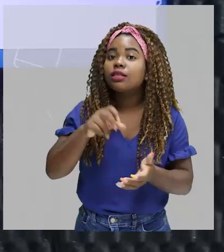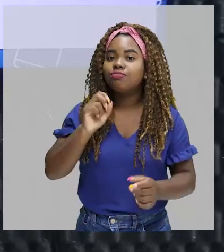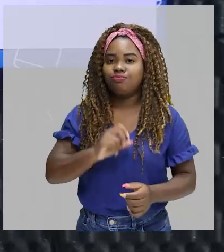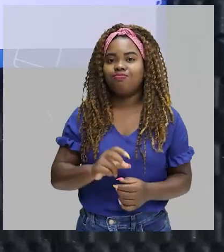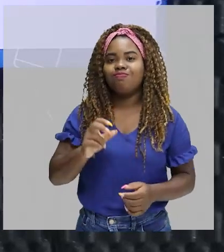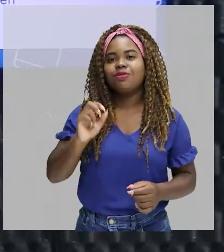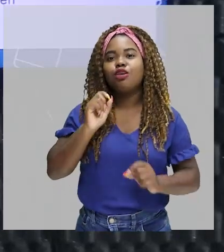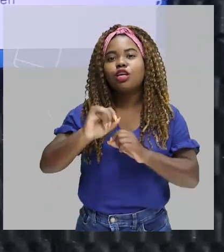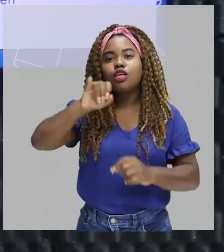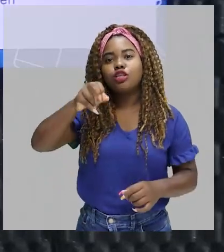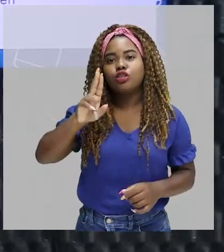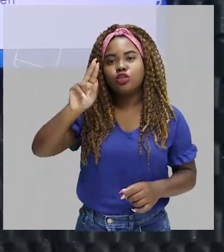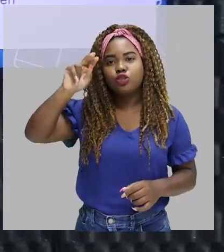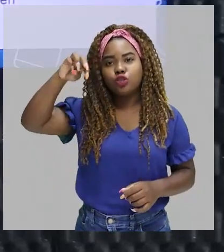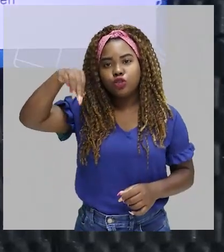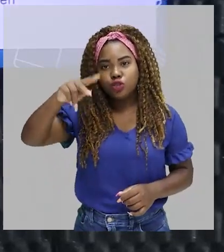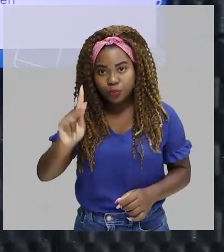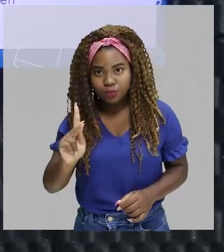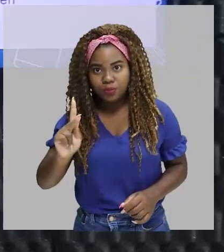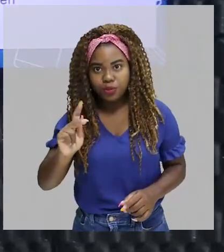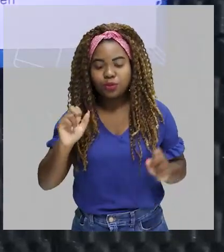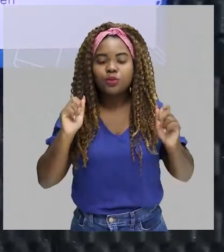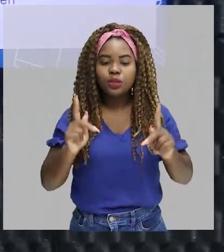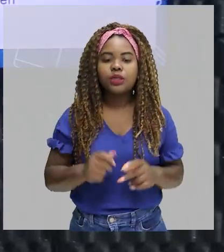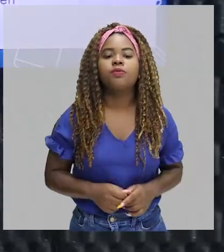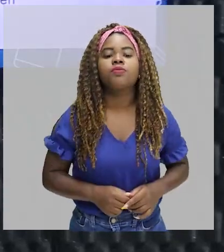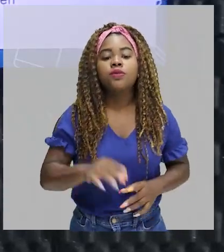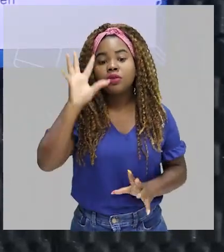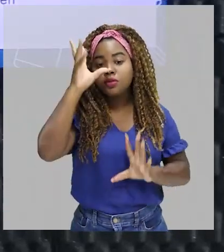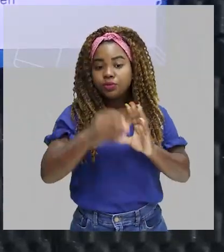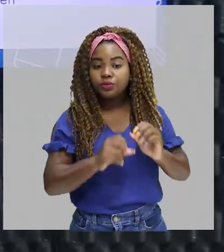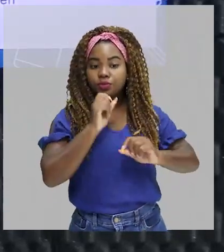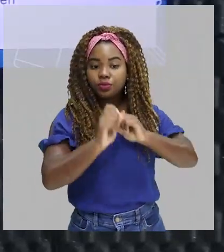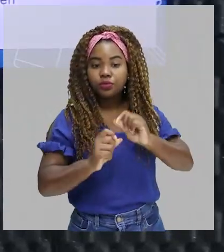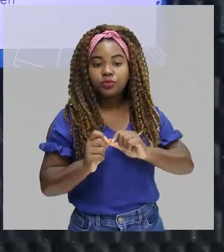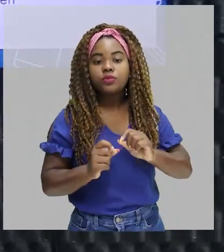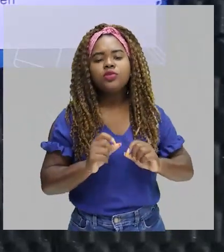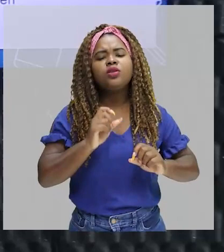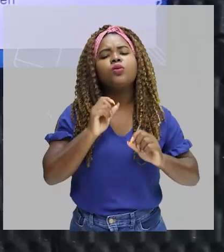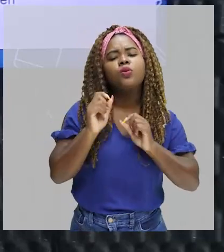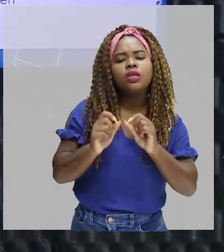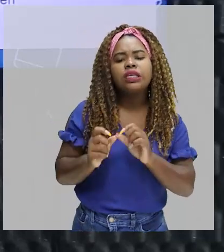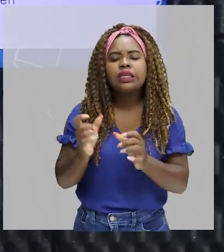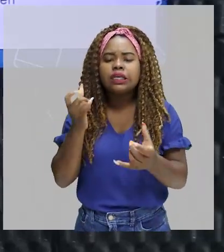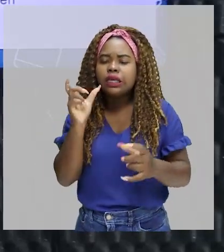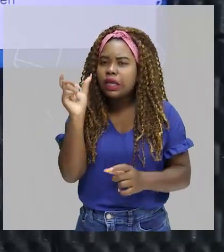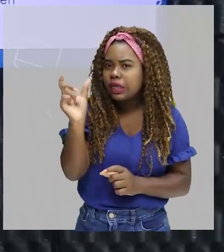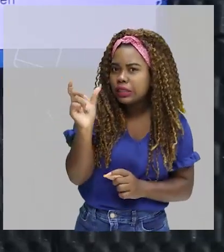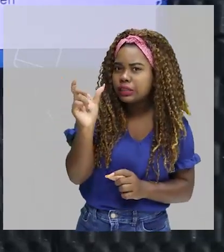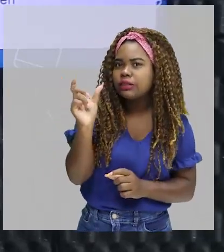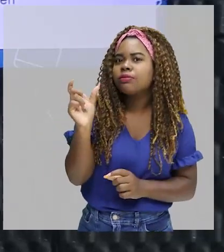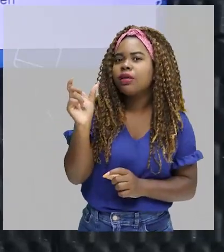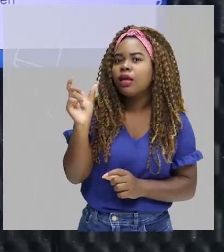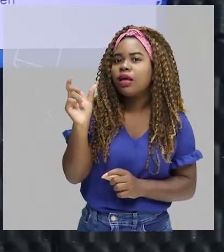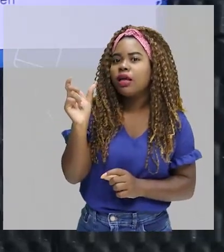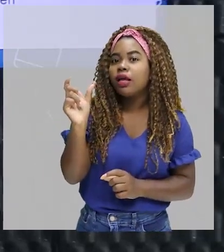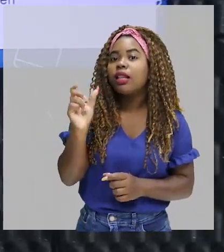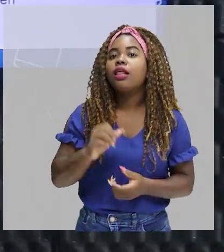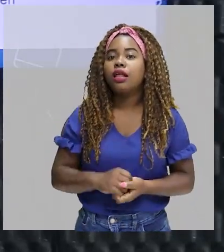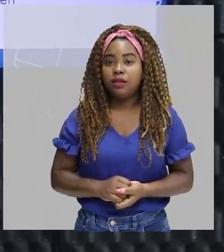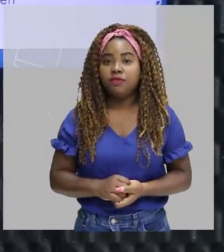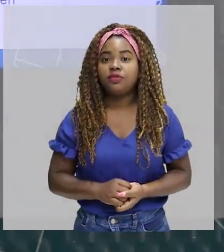pular em língua inglesa. Vamos, então, recapitular o que são as palavras cognatas, ou as palavras amigas, as